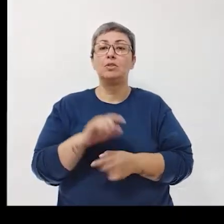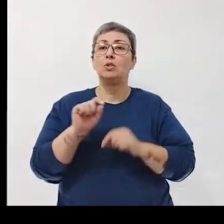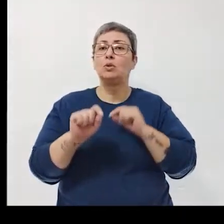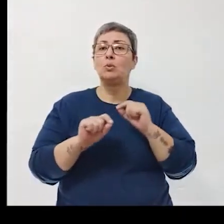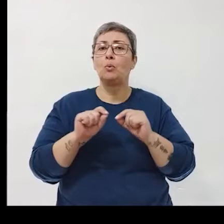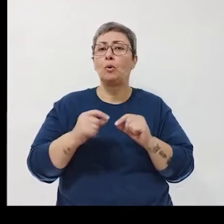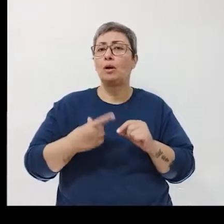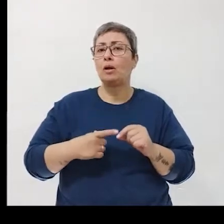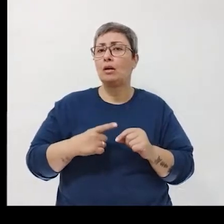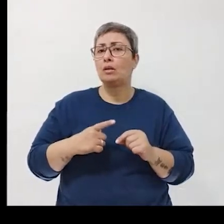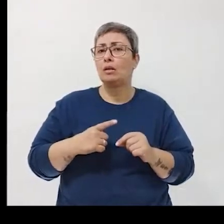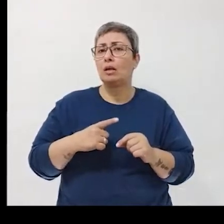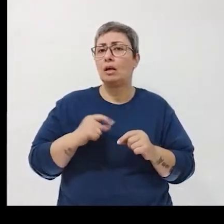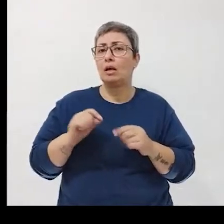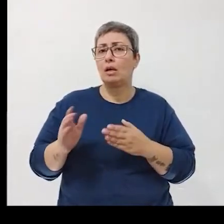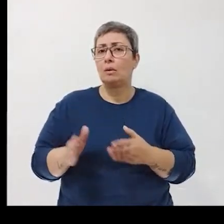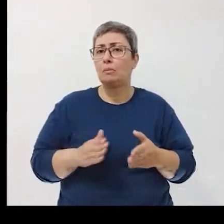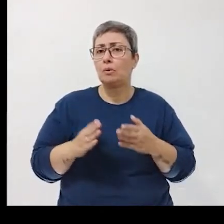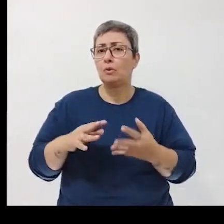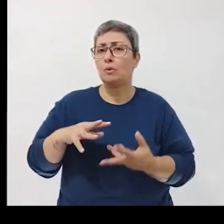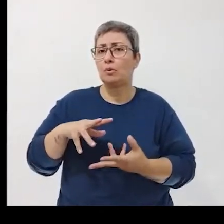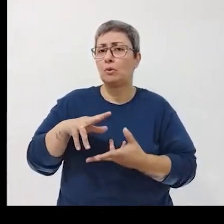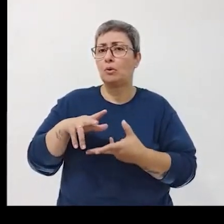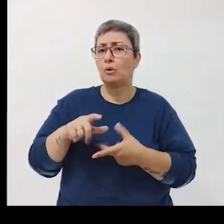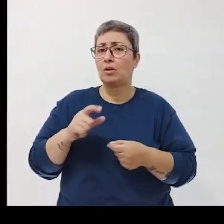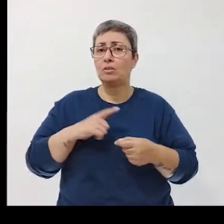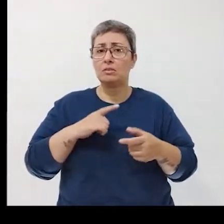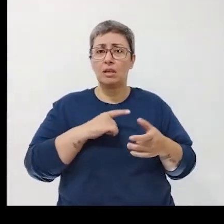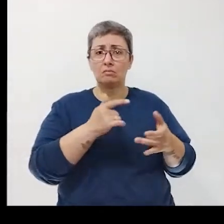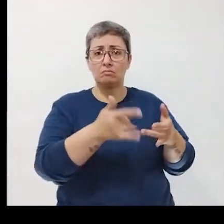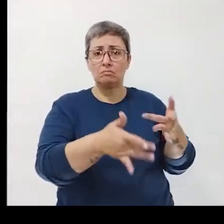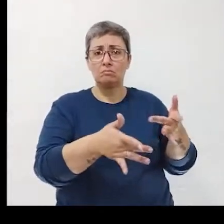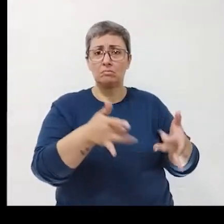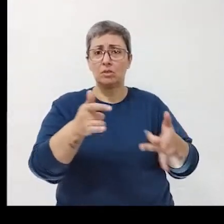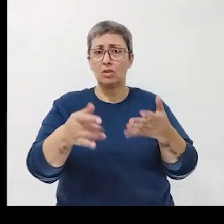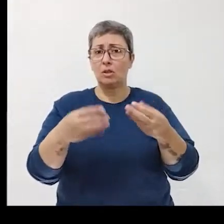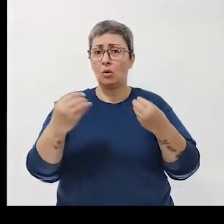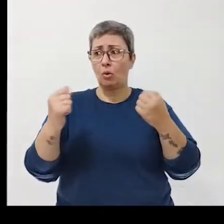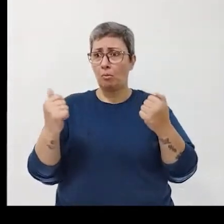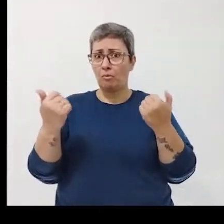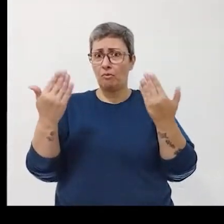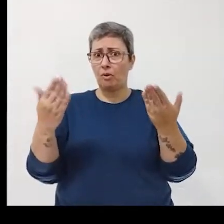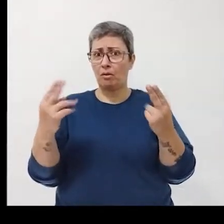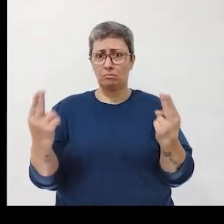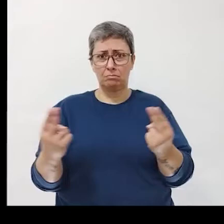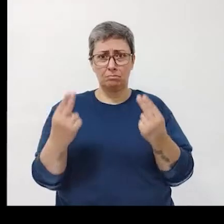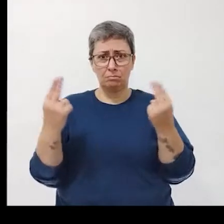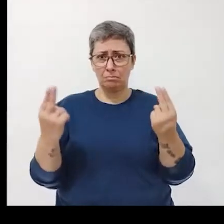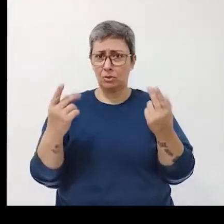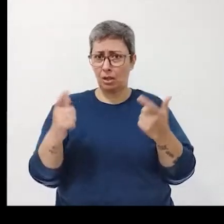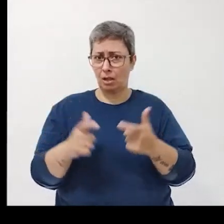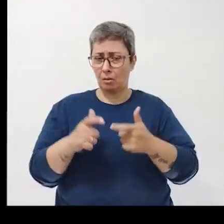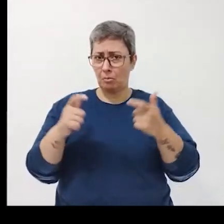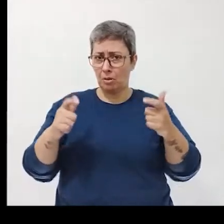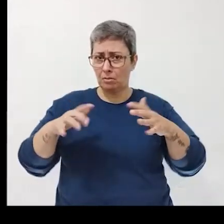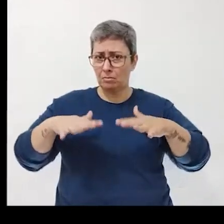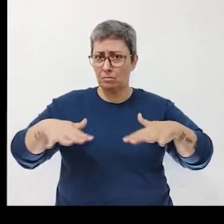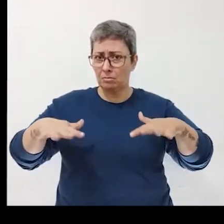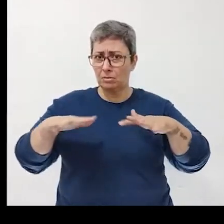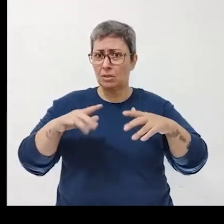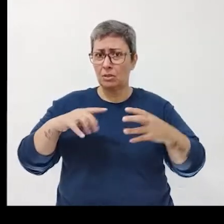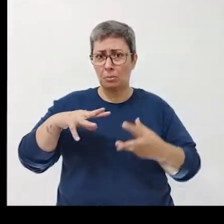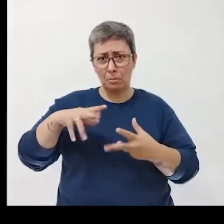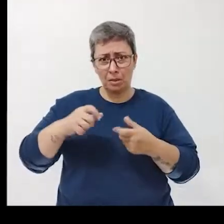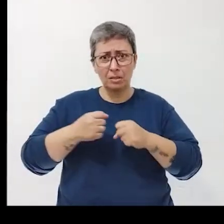que existe e o que é produzido no planeta ocupa espaço. Não há como jogar fora ou aumentar o espaço. Tudo bem que o